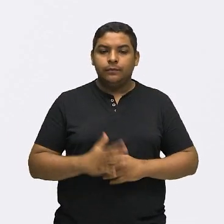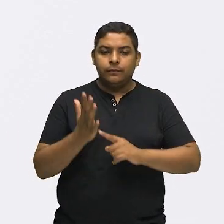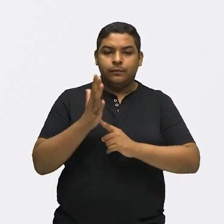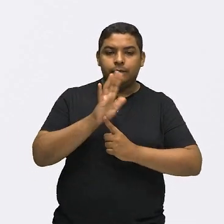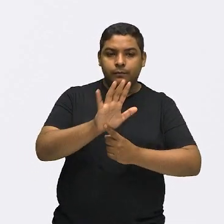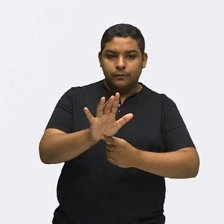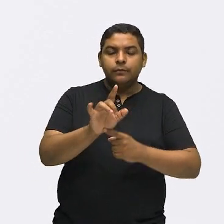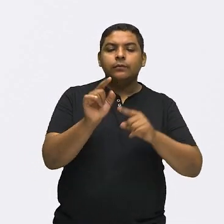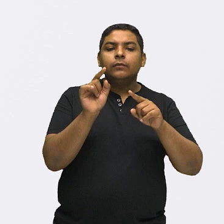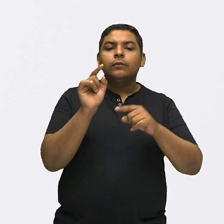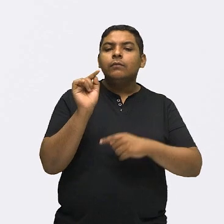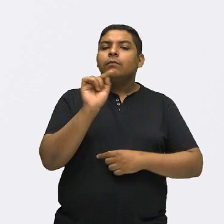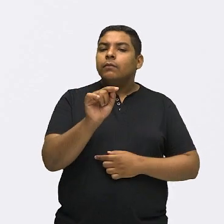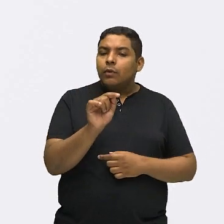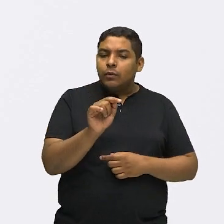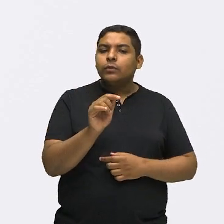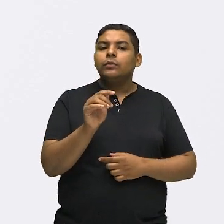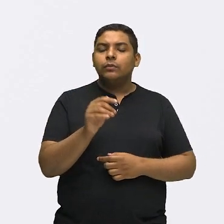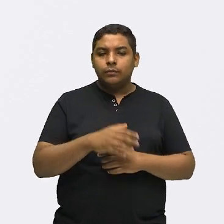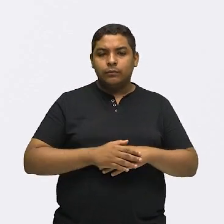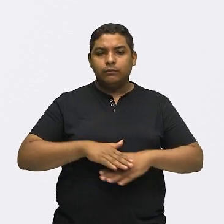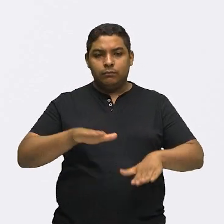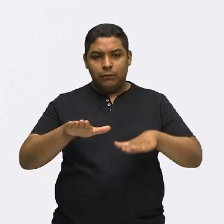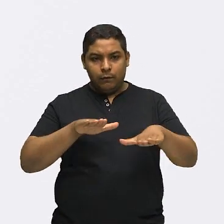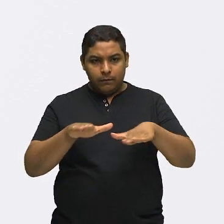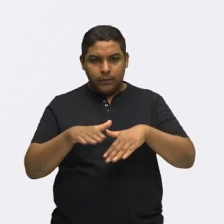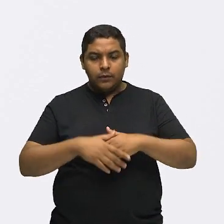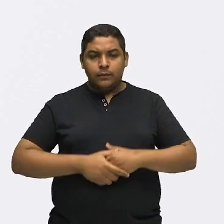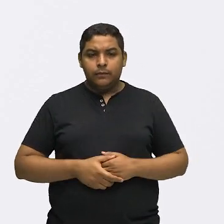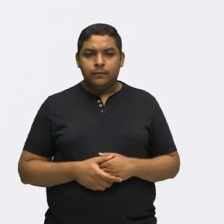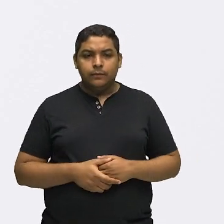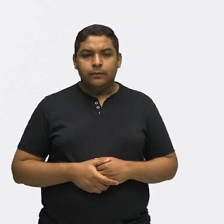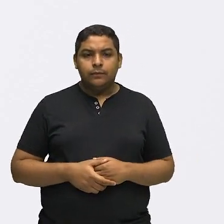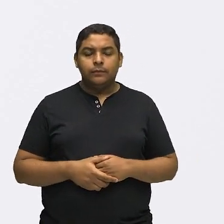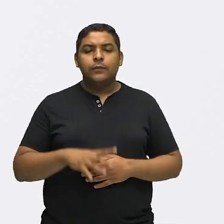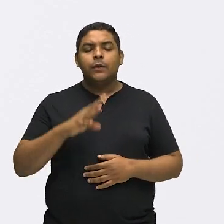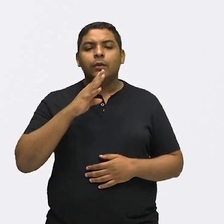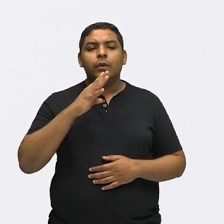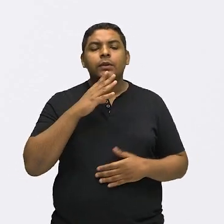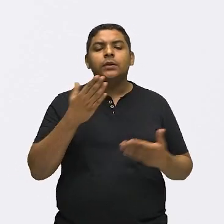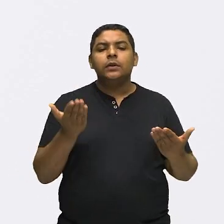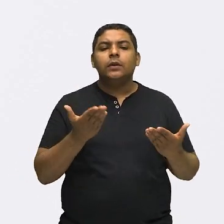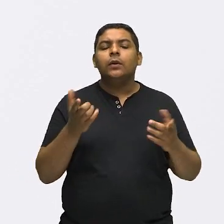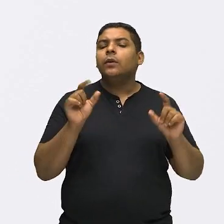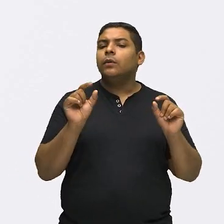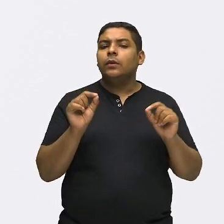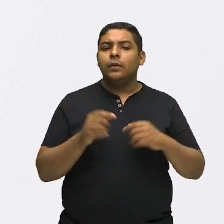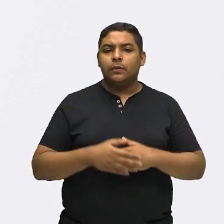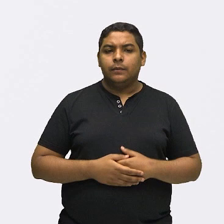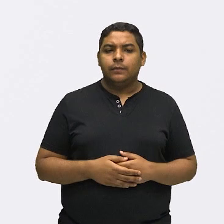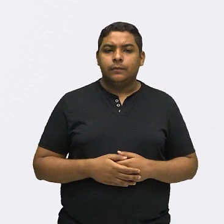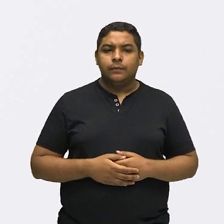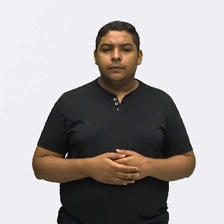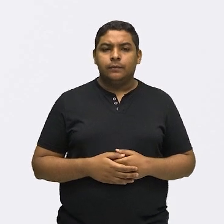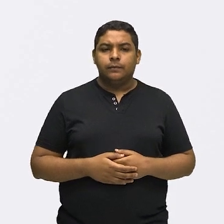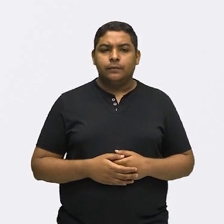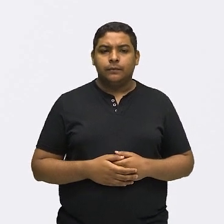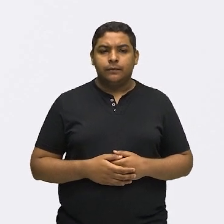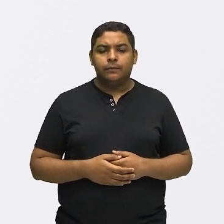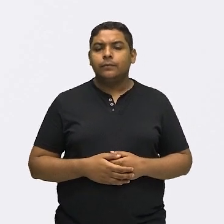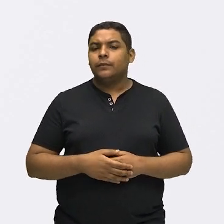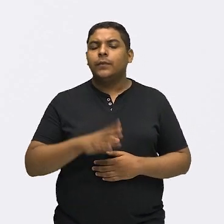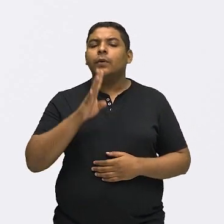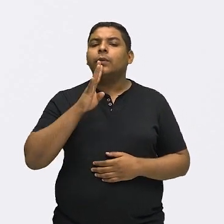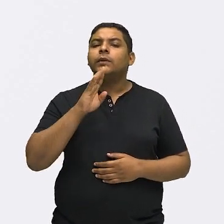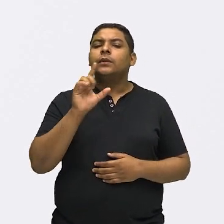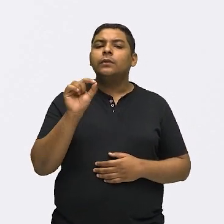ele forma uma linha, como eu mostrei. Então, a gente vai conhecer, a linha ela é classificada. Então, vamos